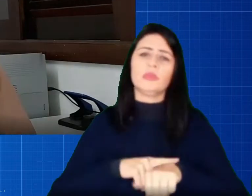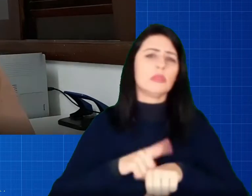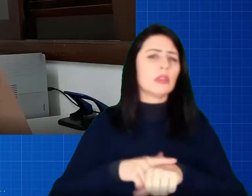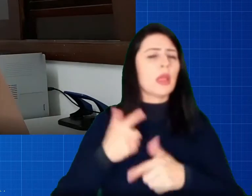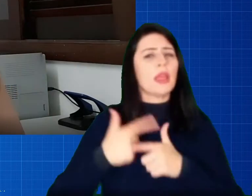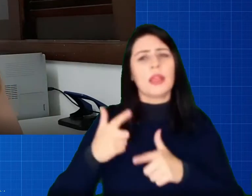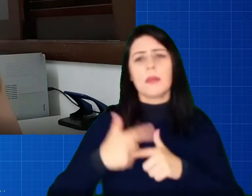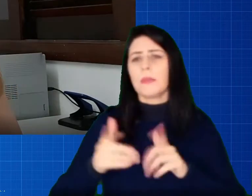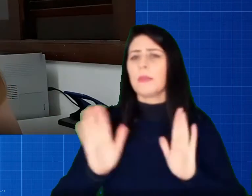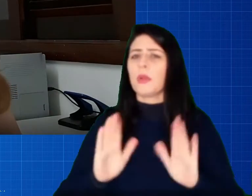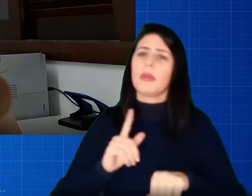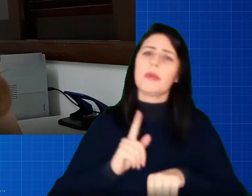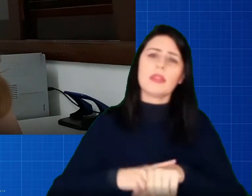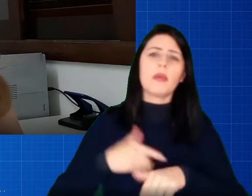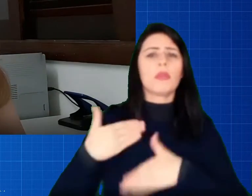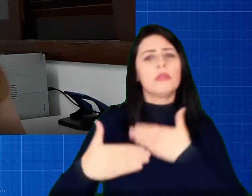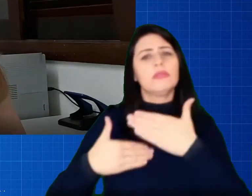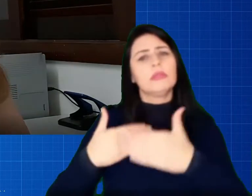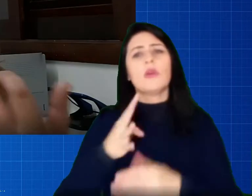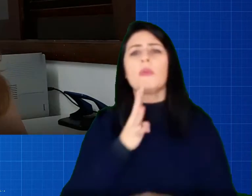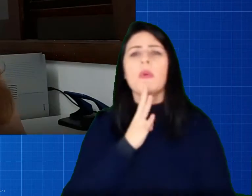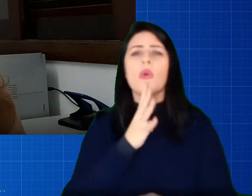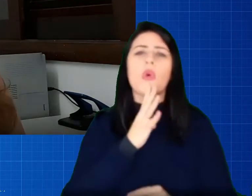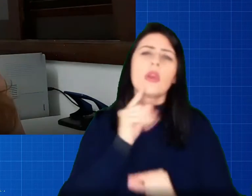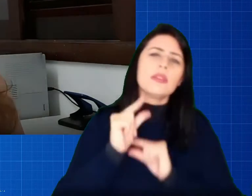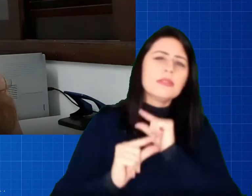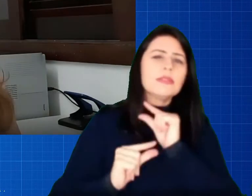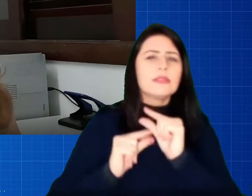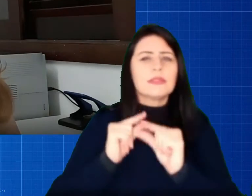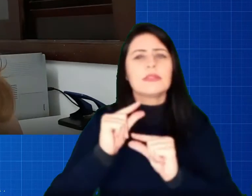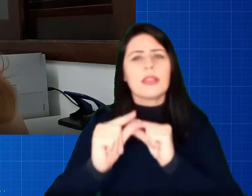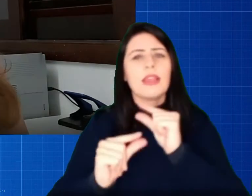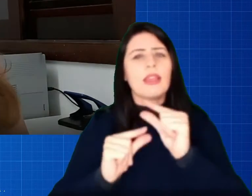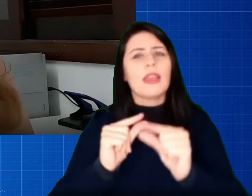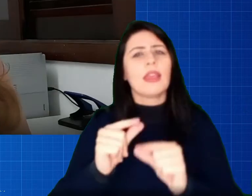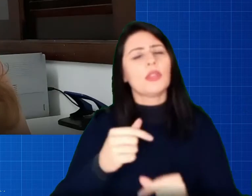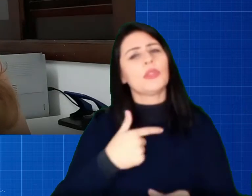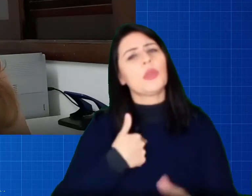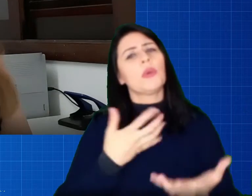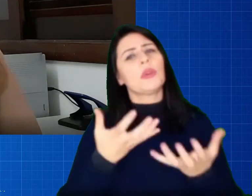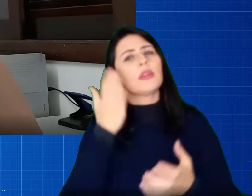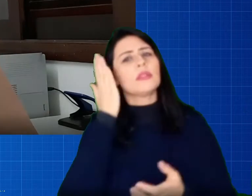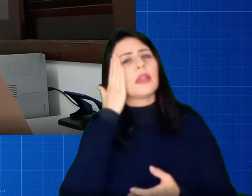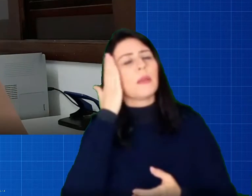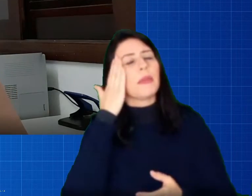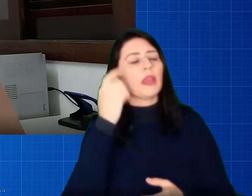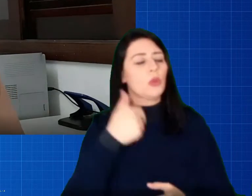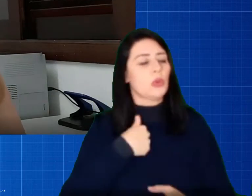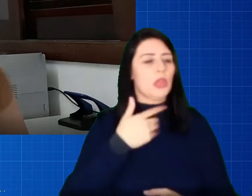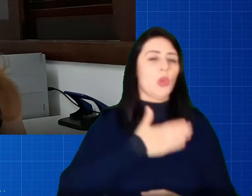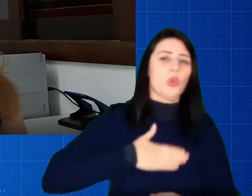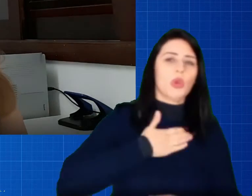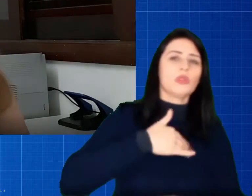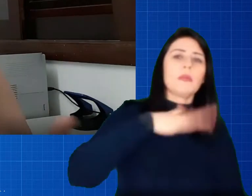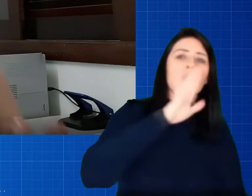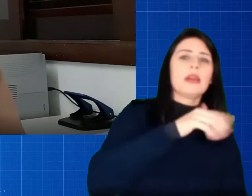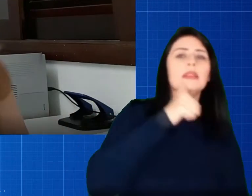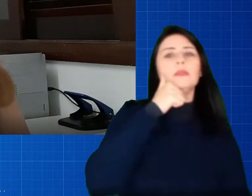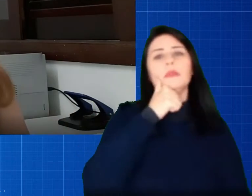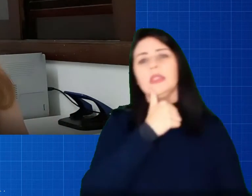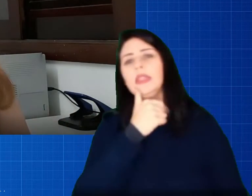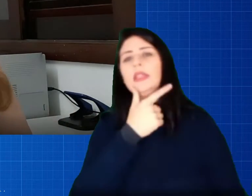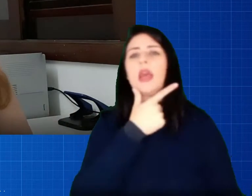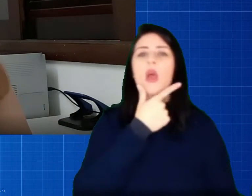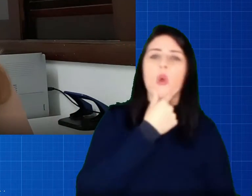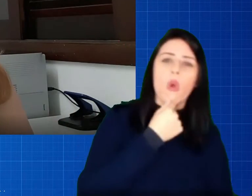se conhecendo, vamos vendo, vamos refletir do que você gosta. Já parou para pensar se você gosta mais de menino, gosta mais de menina, gosta dos